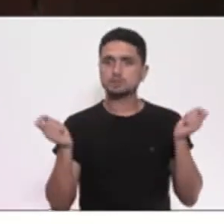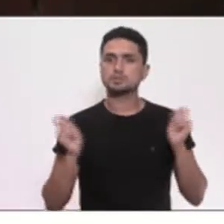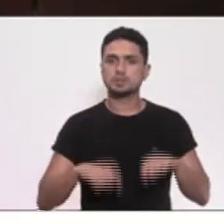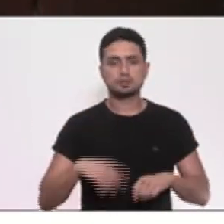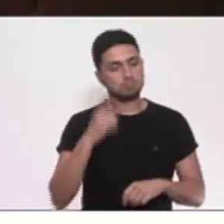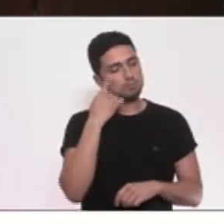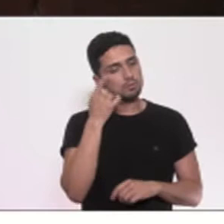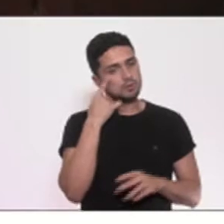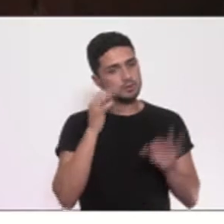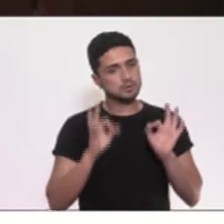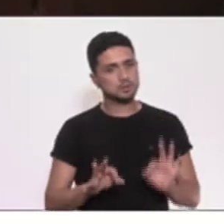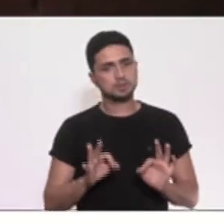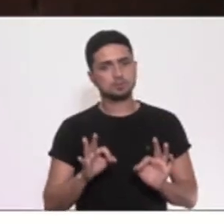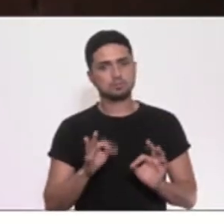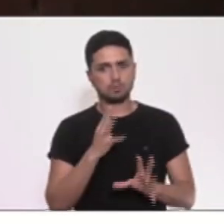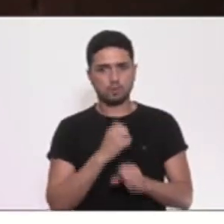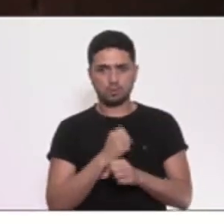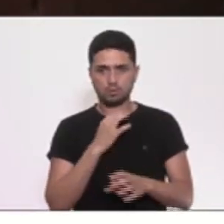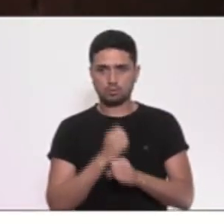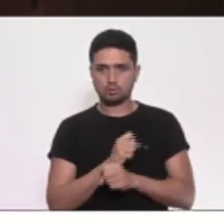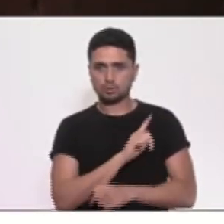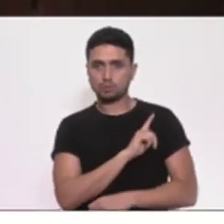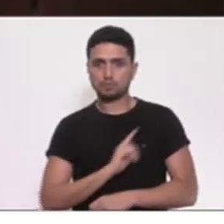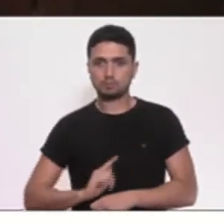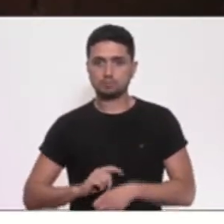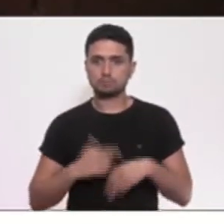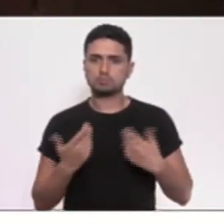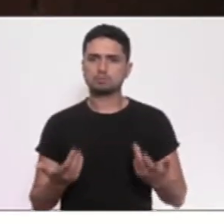contas do governador. E ali, todo o